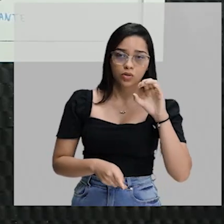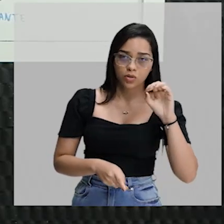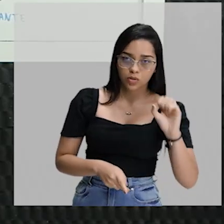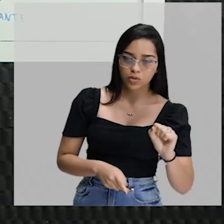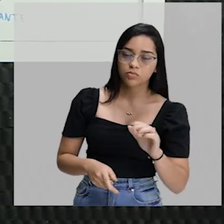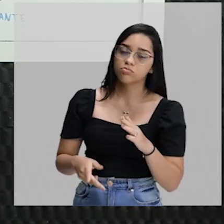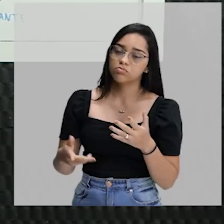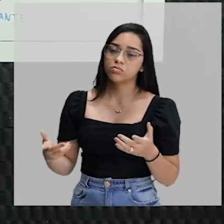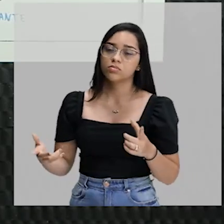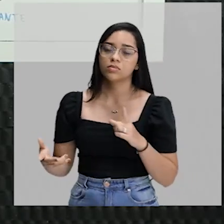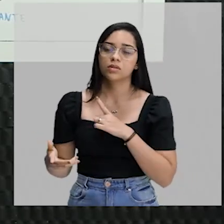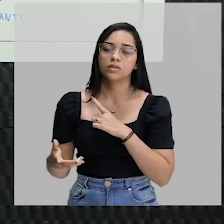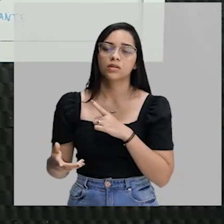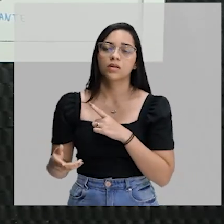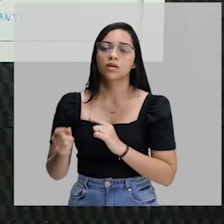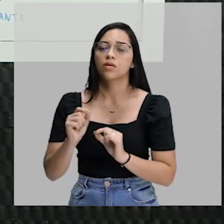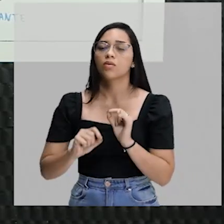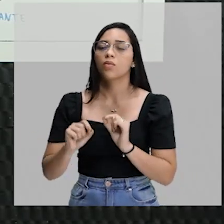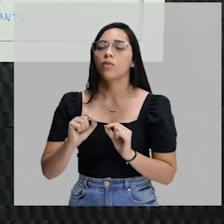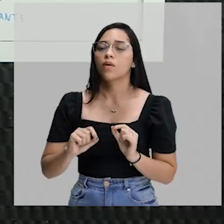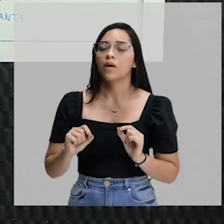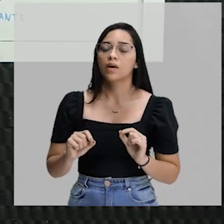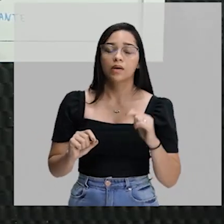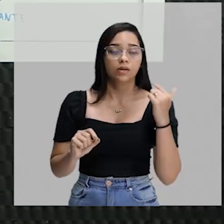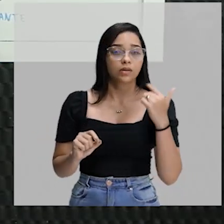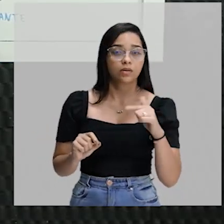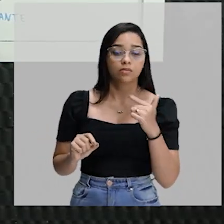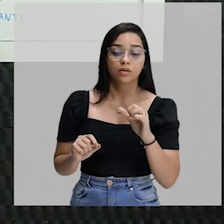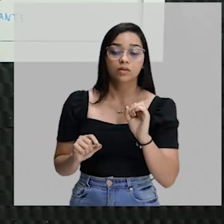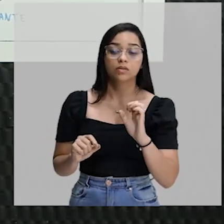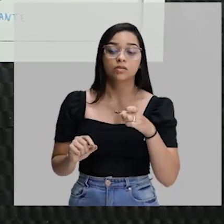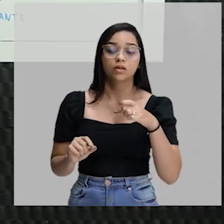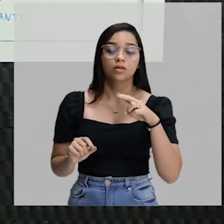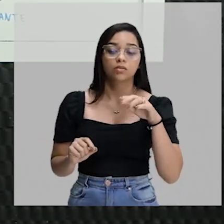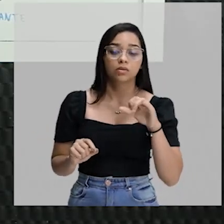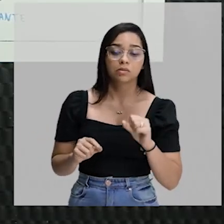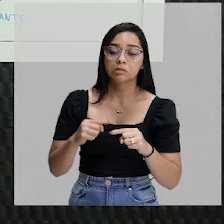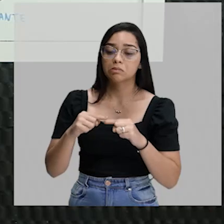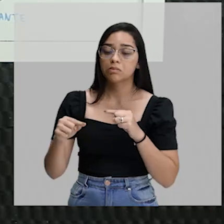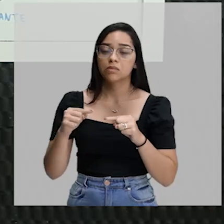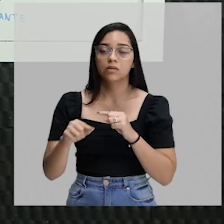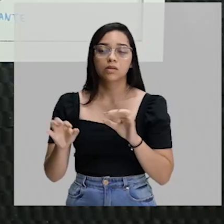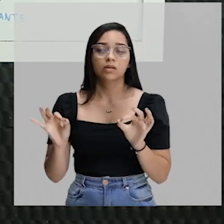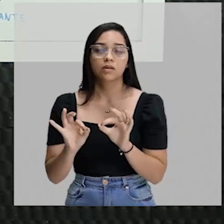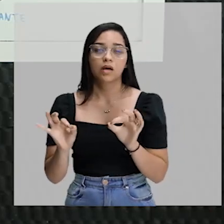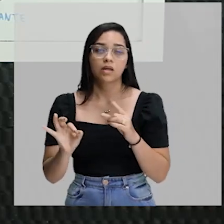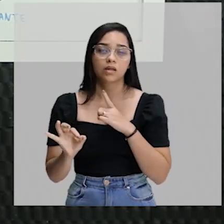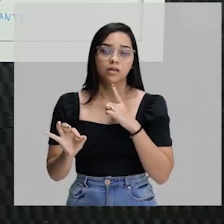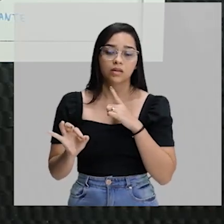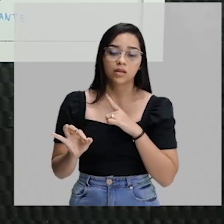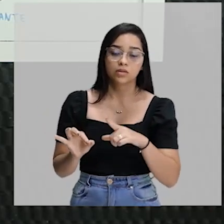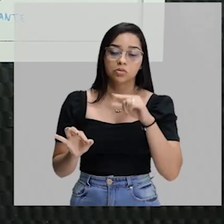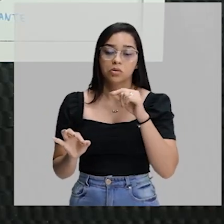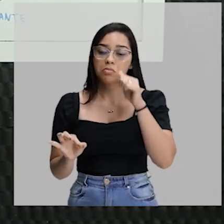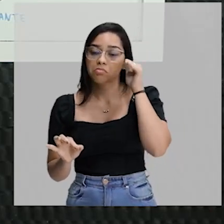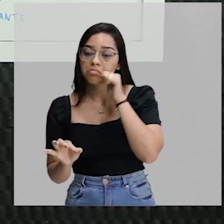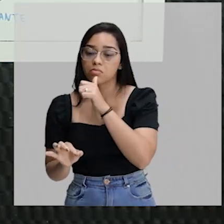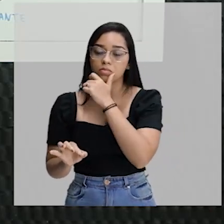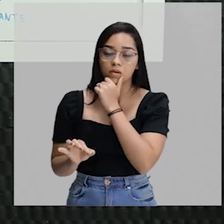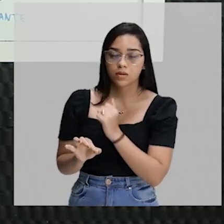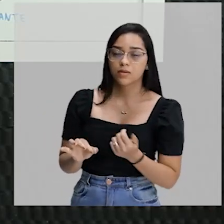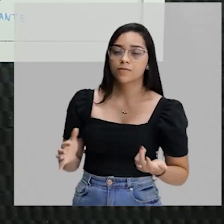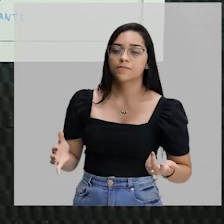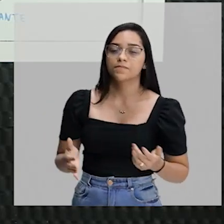Cromossomos autossômicos são os cromossomos que não são sexuais, que não tem nada a ver com a determinação sexual,